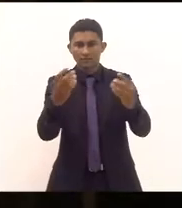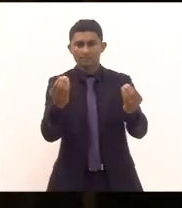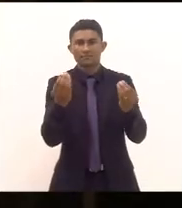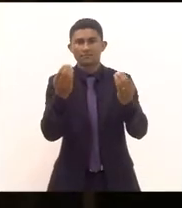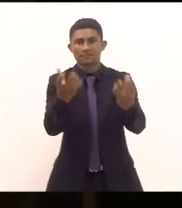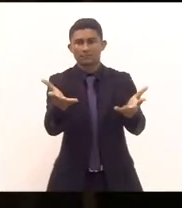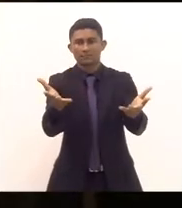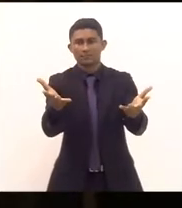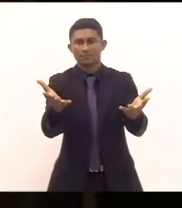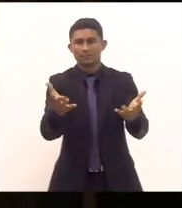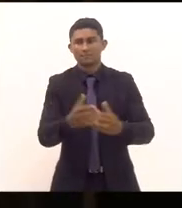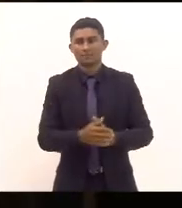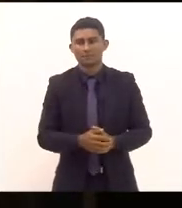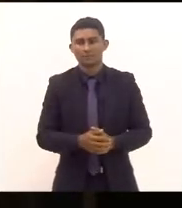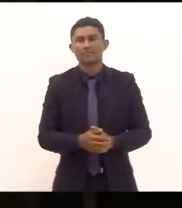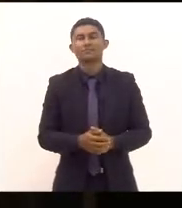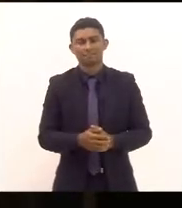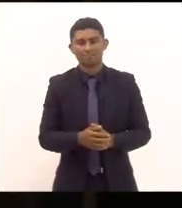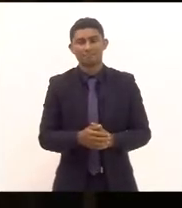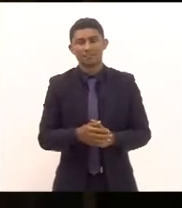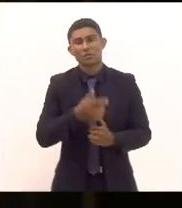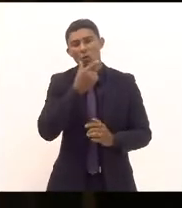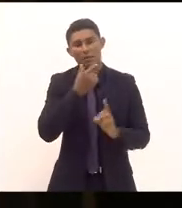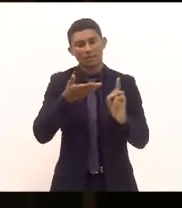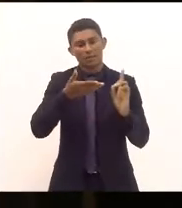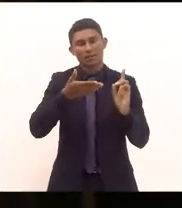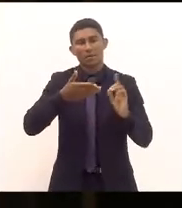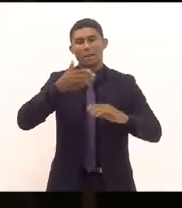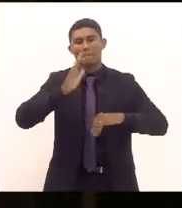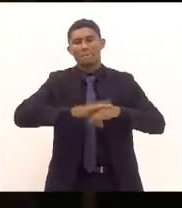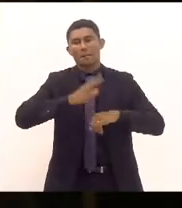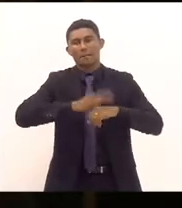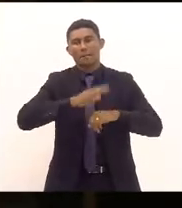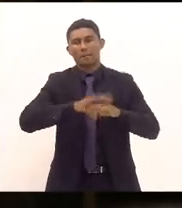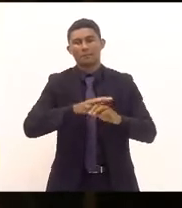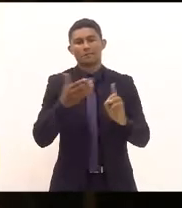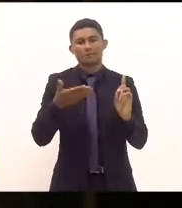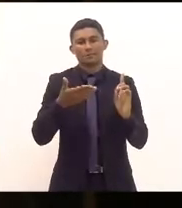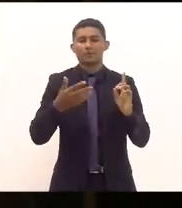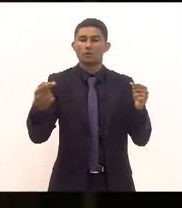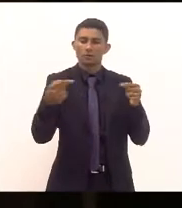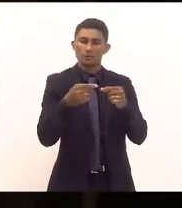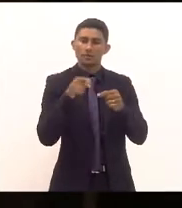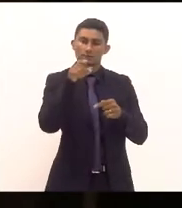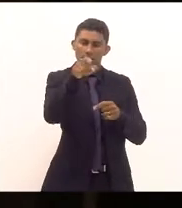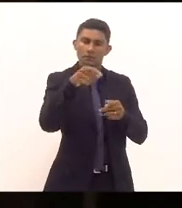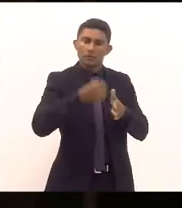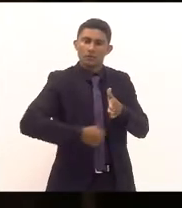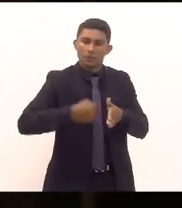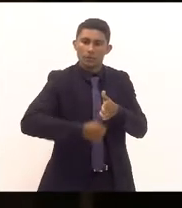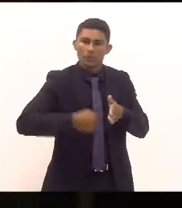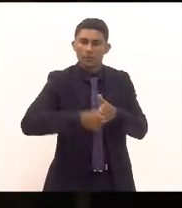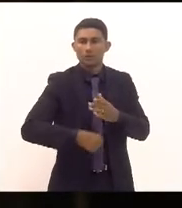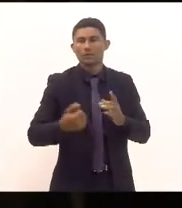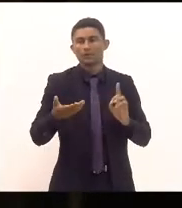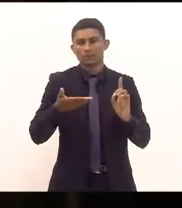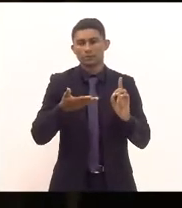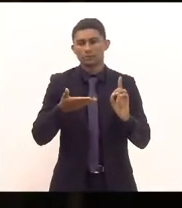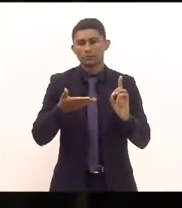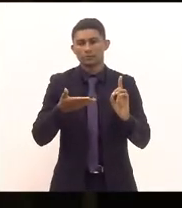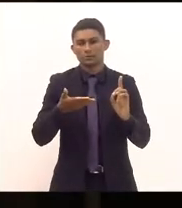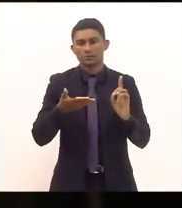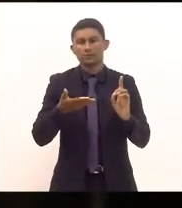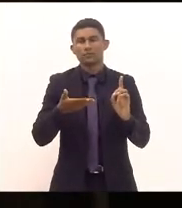a pintura a pintura do Abdias que tem tudo a ver com a sua luta com a sua trajetória rememorando